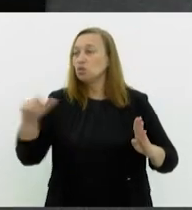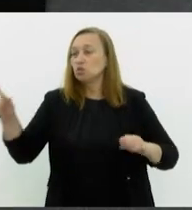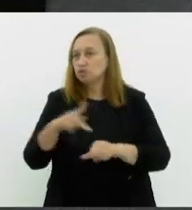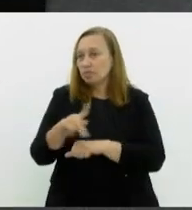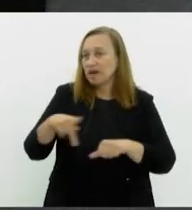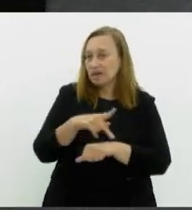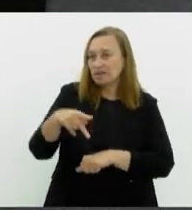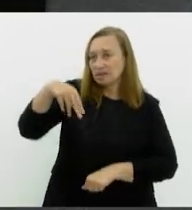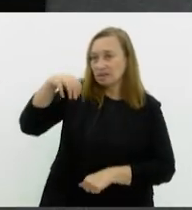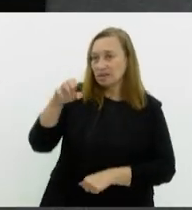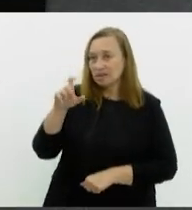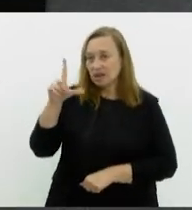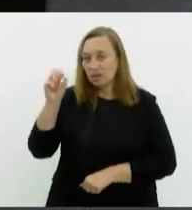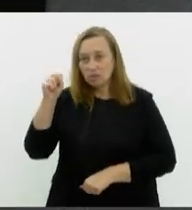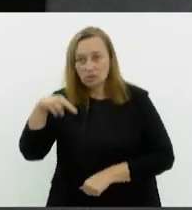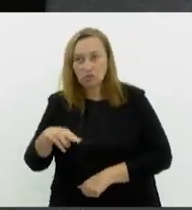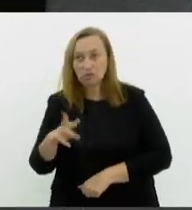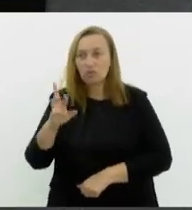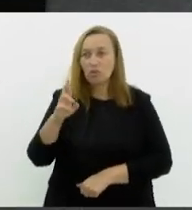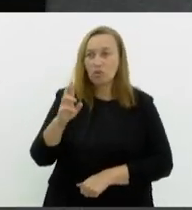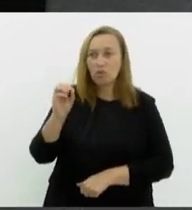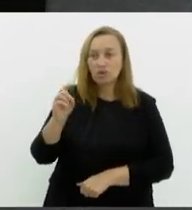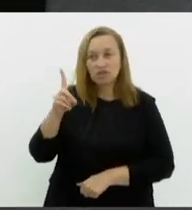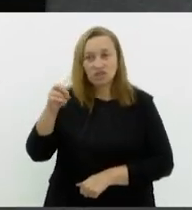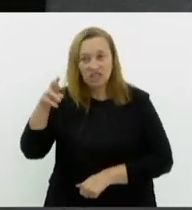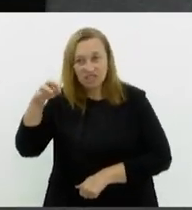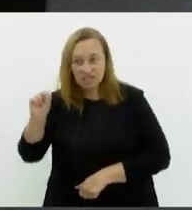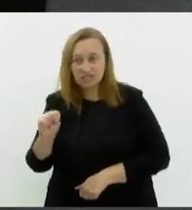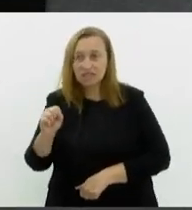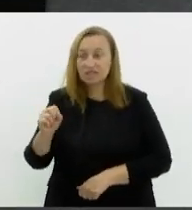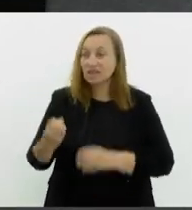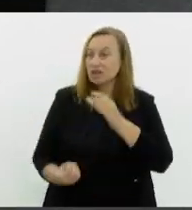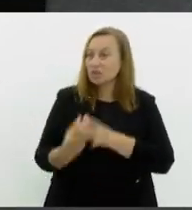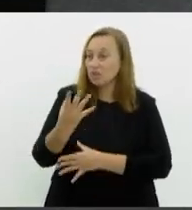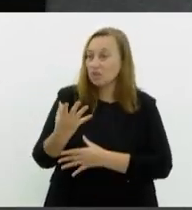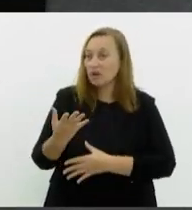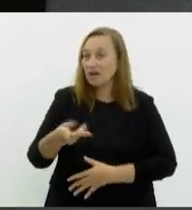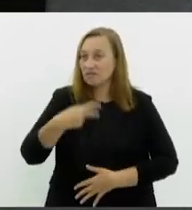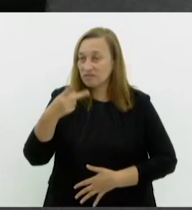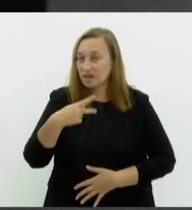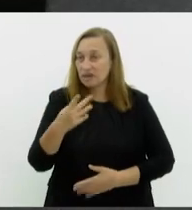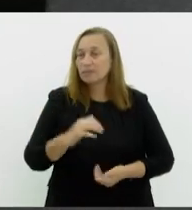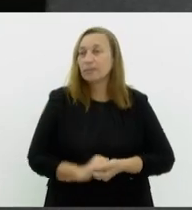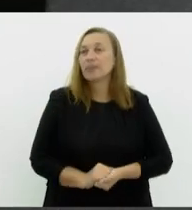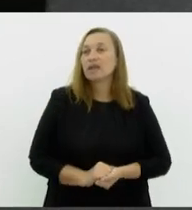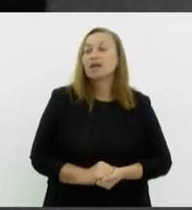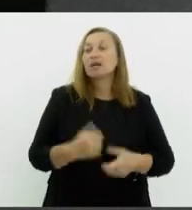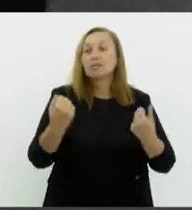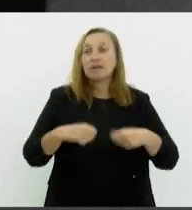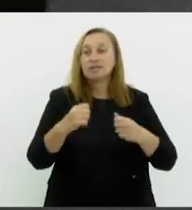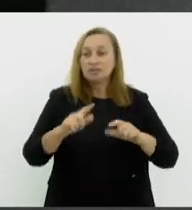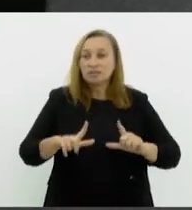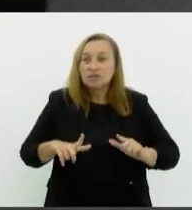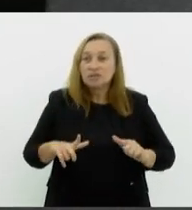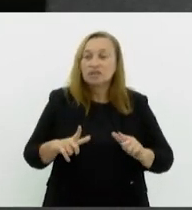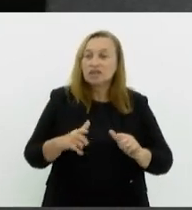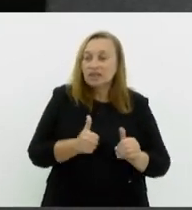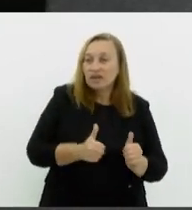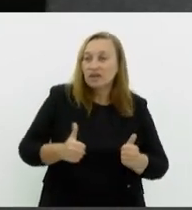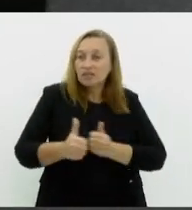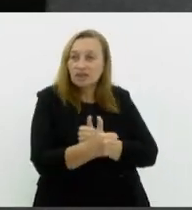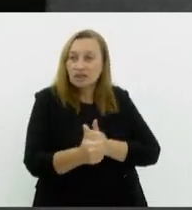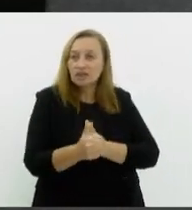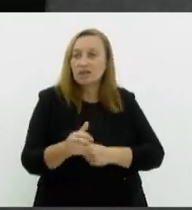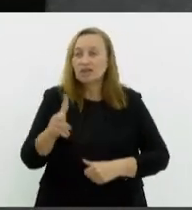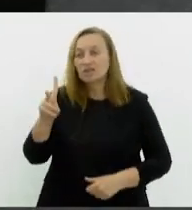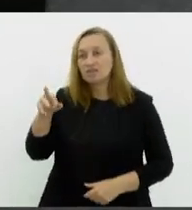Nelson Rodrigues que criou essa expressão, é no sentido que a gente deve estar acima do complexo do vira-lata. Mas quanto ao vira-lata em